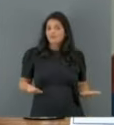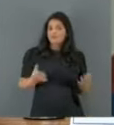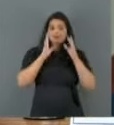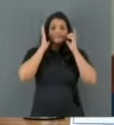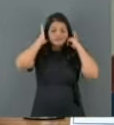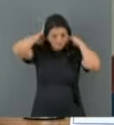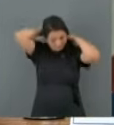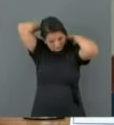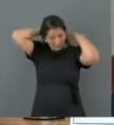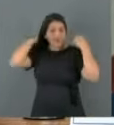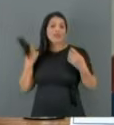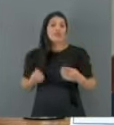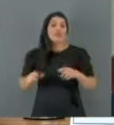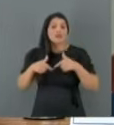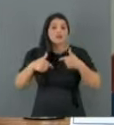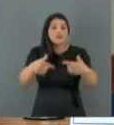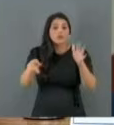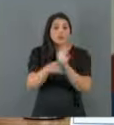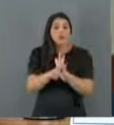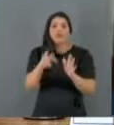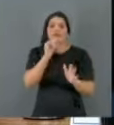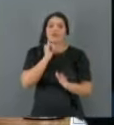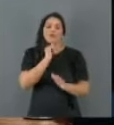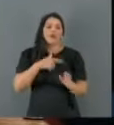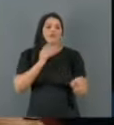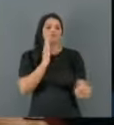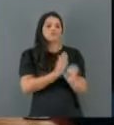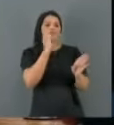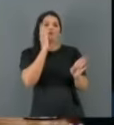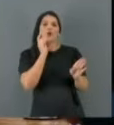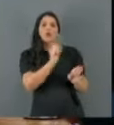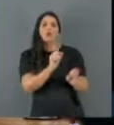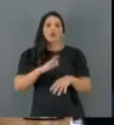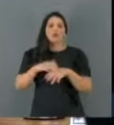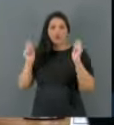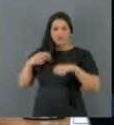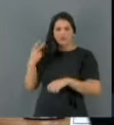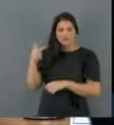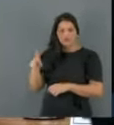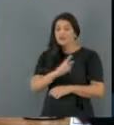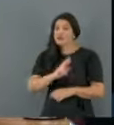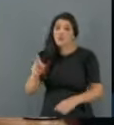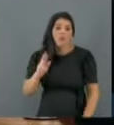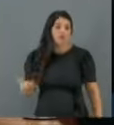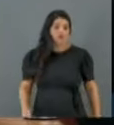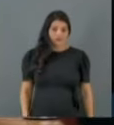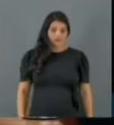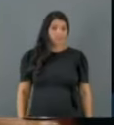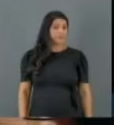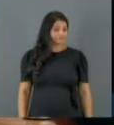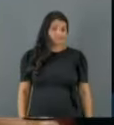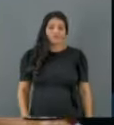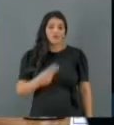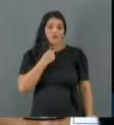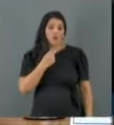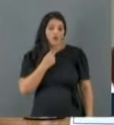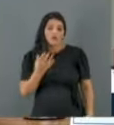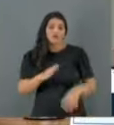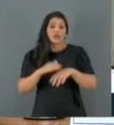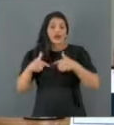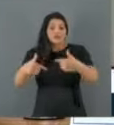em ações típicas e num flagrante extrapolamento de suas competências constitucionais e legais para efetuar ações